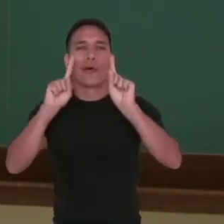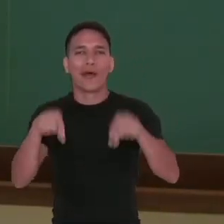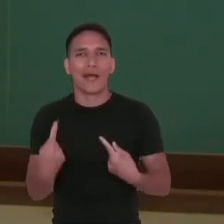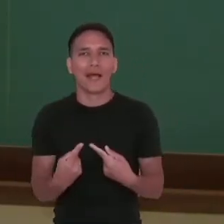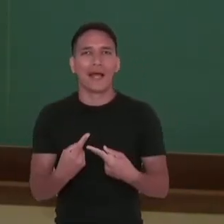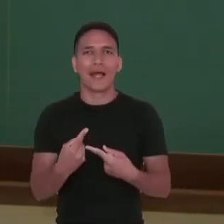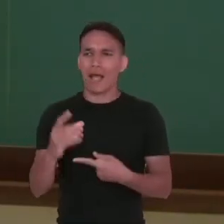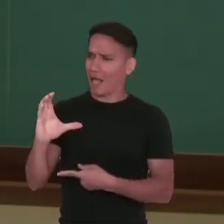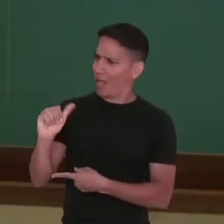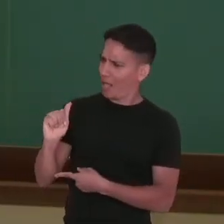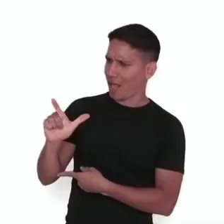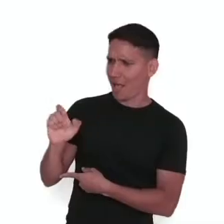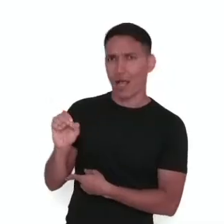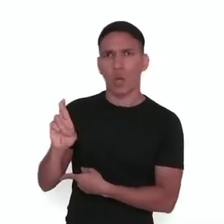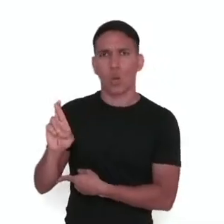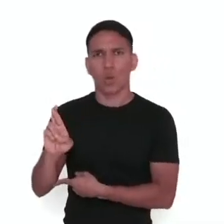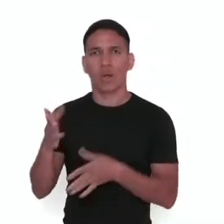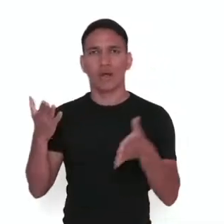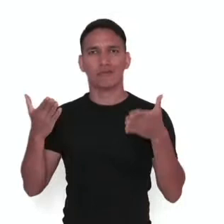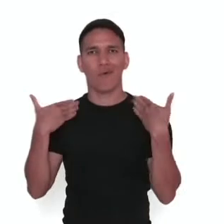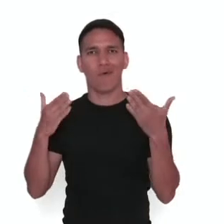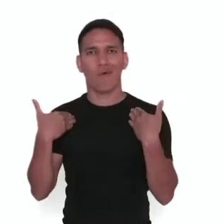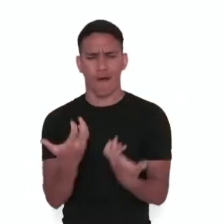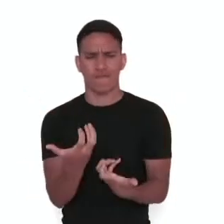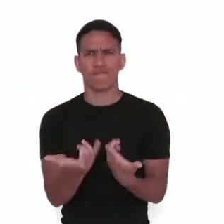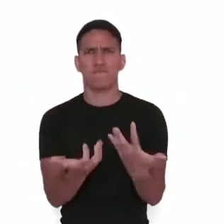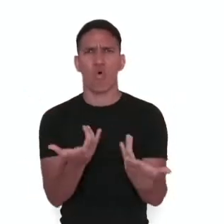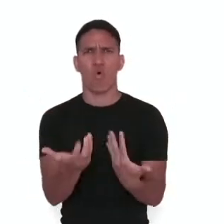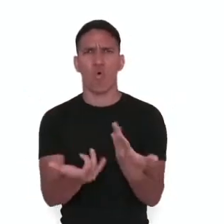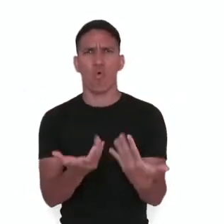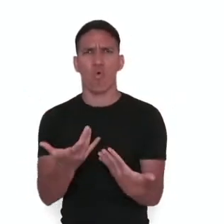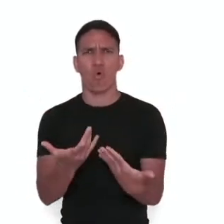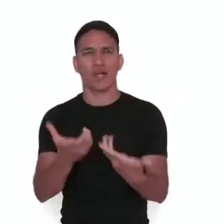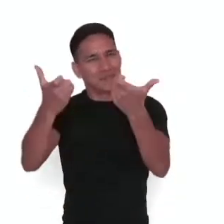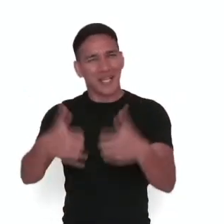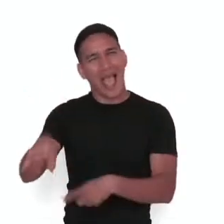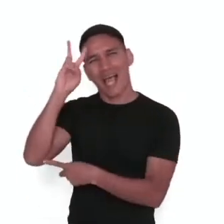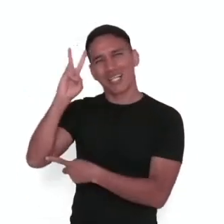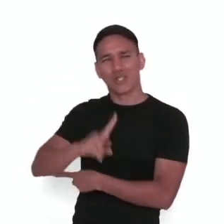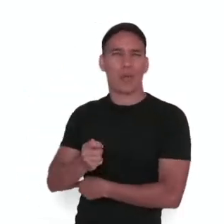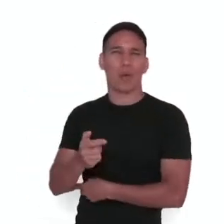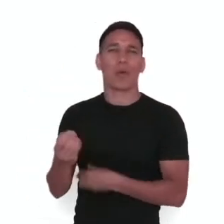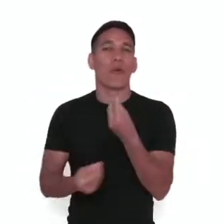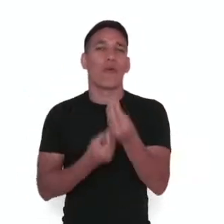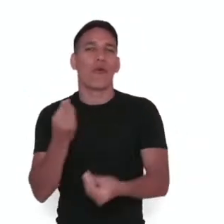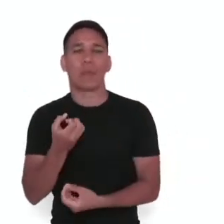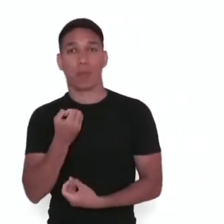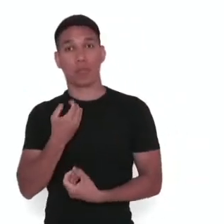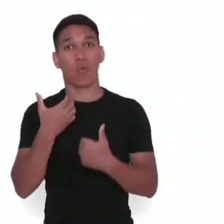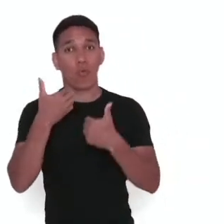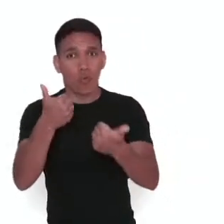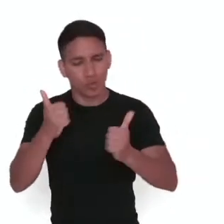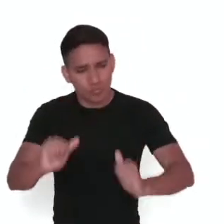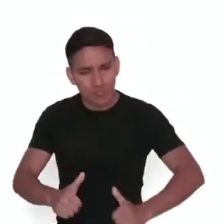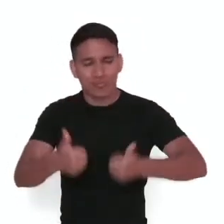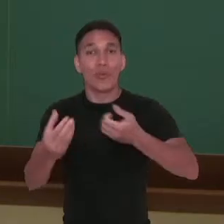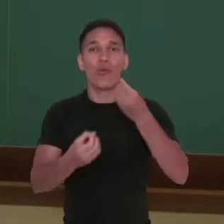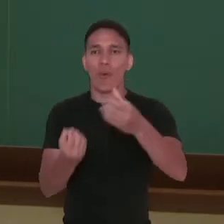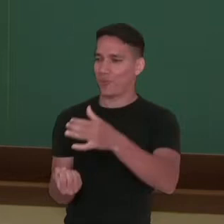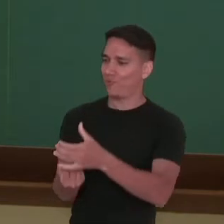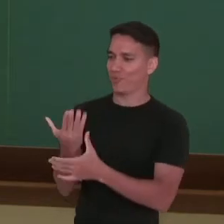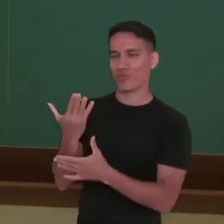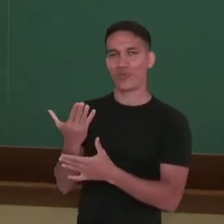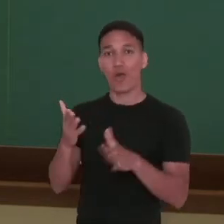o calor, falar sobre o fogo, falar um pouquinho da história, quais os benefícios, como que surgiu o